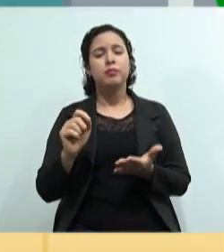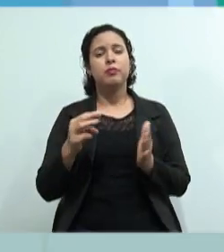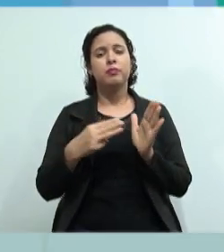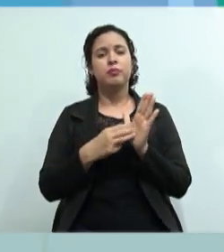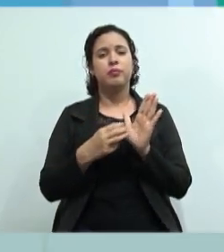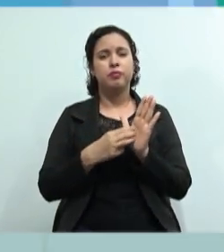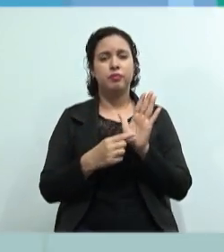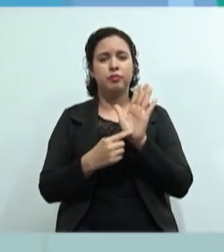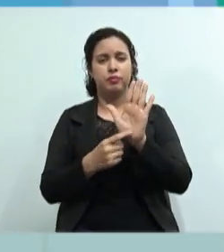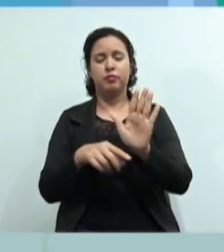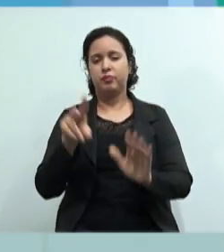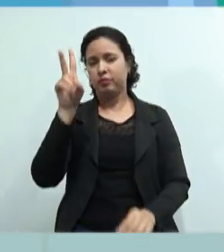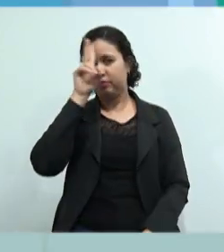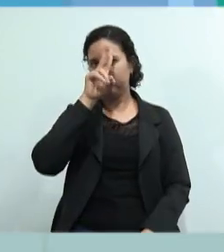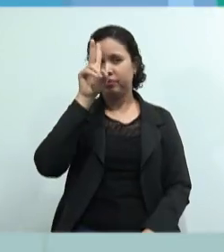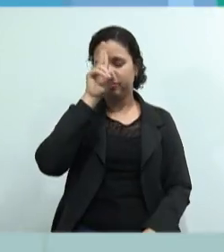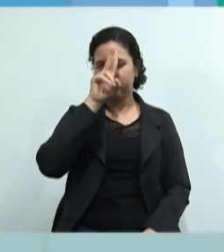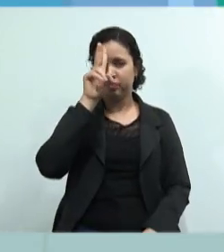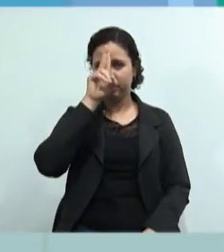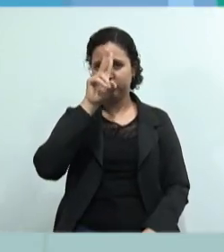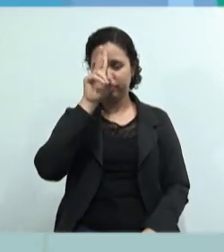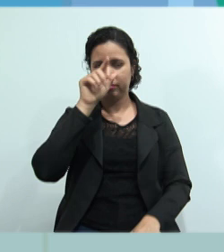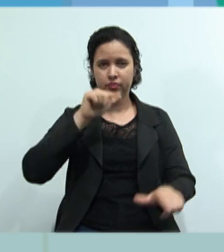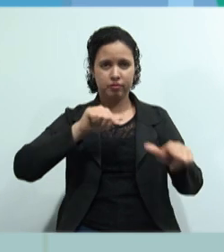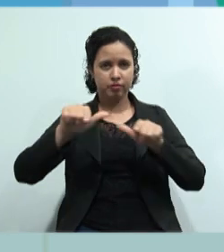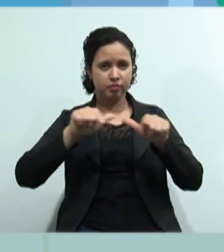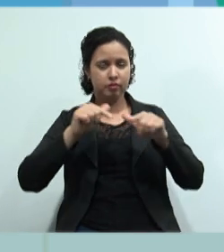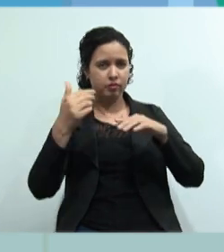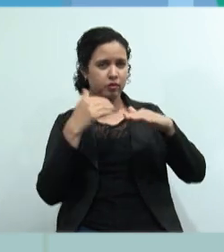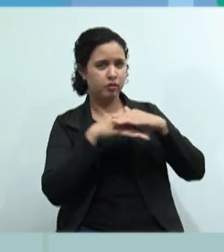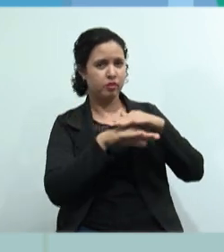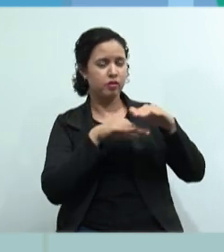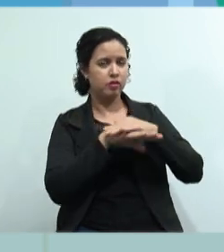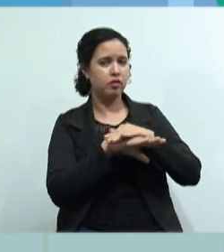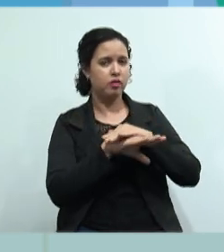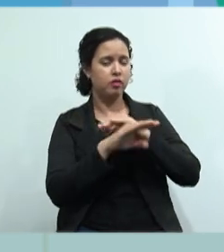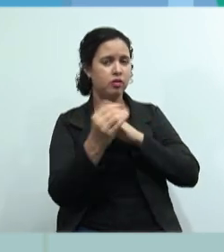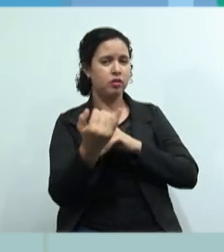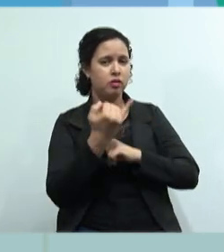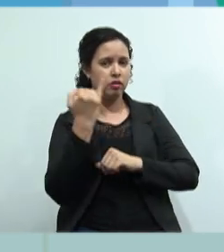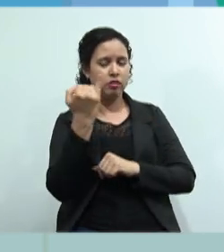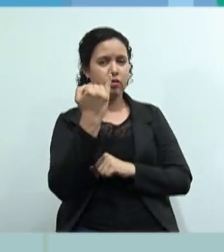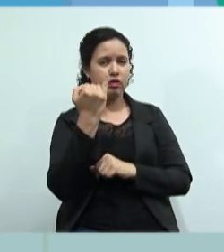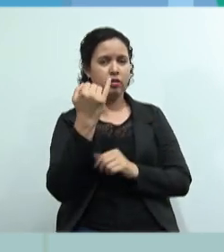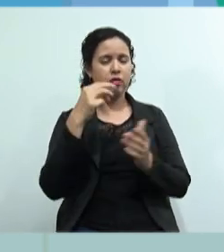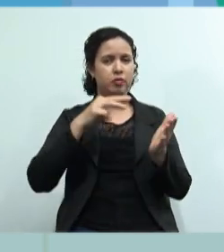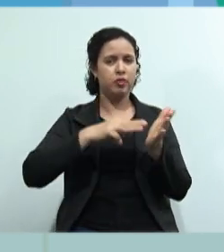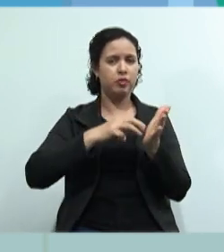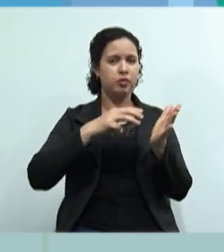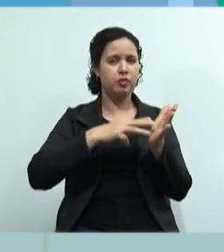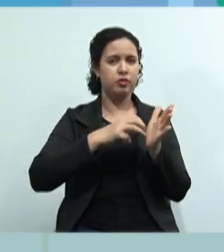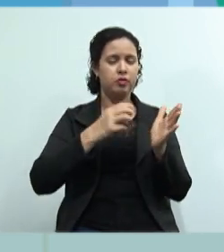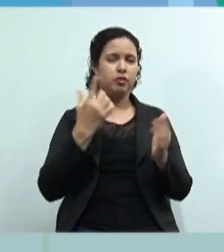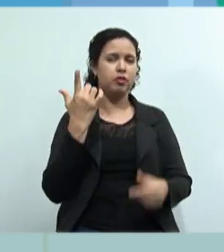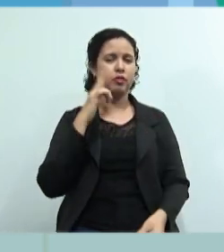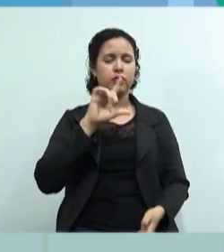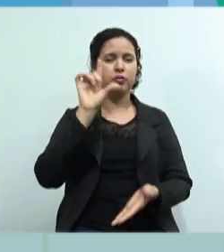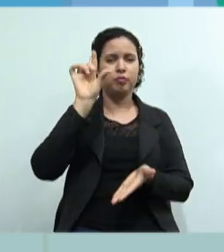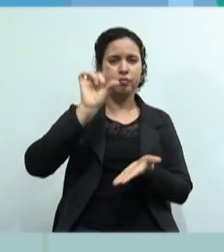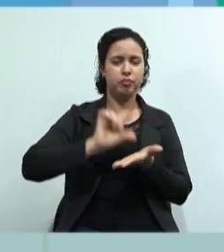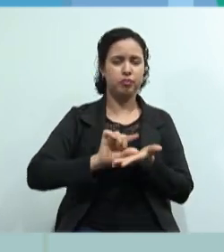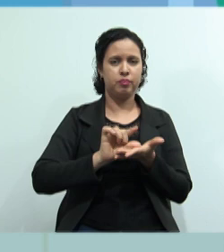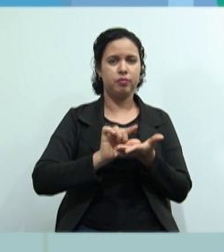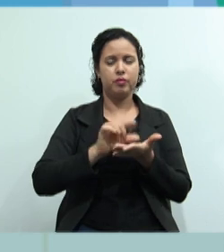indicaria? Lembre-se, quando trabalhamos com estoque, é importante ter uma boa metodologia para poder reduzir e